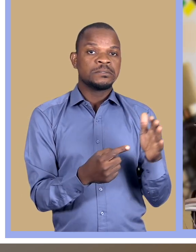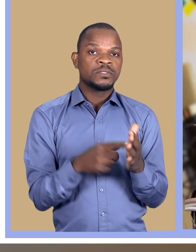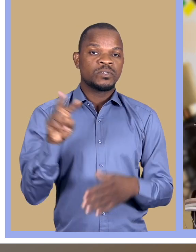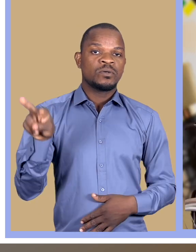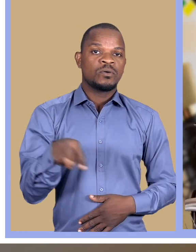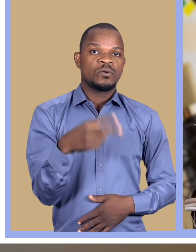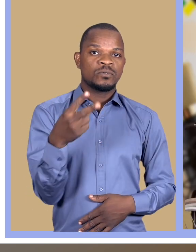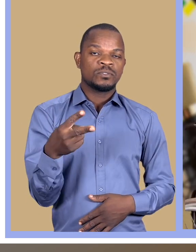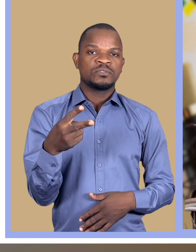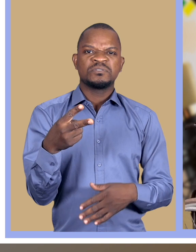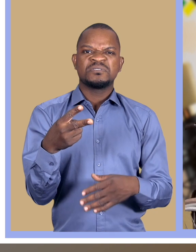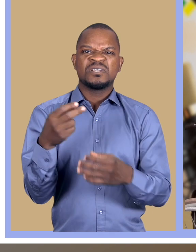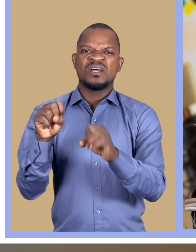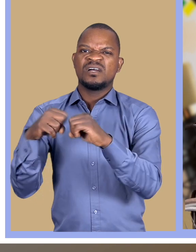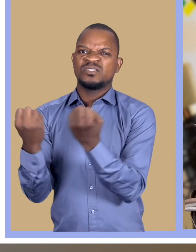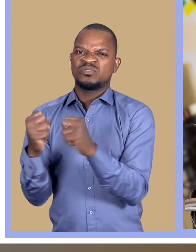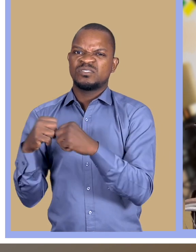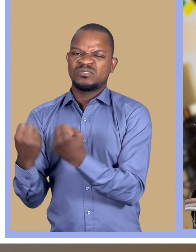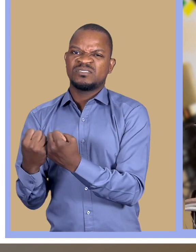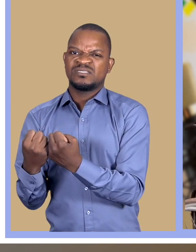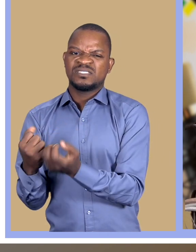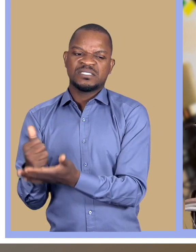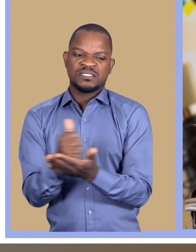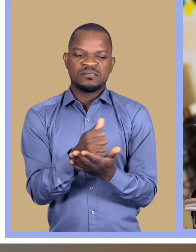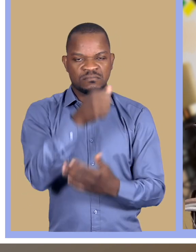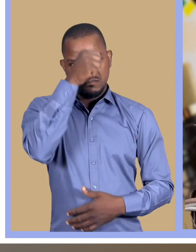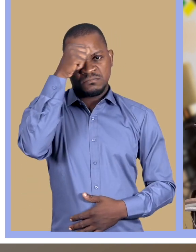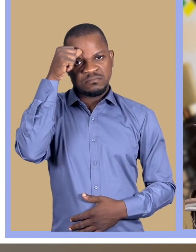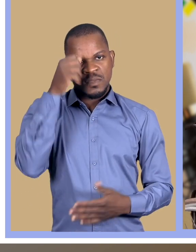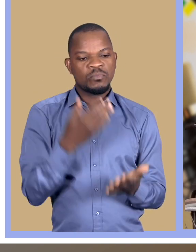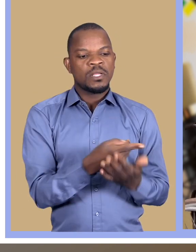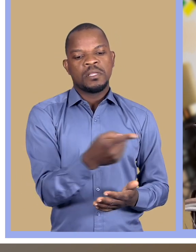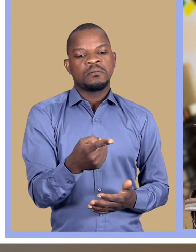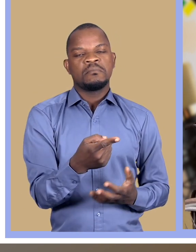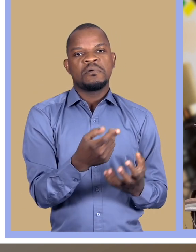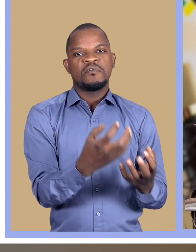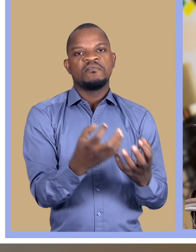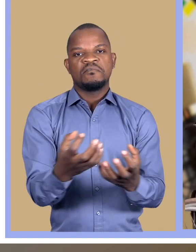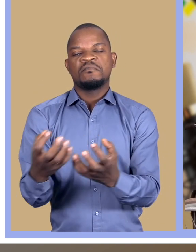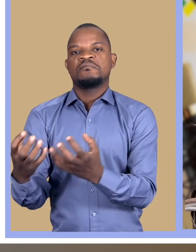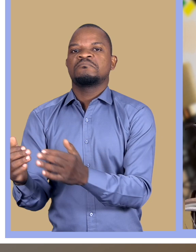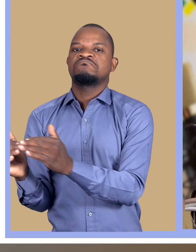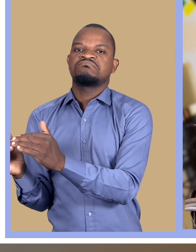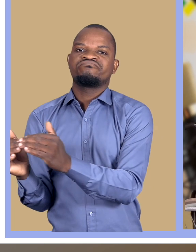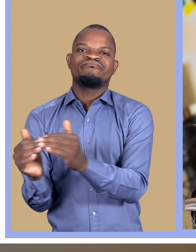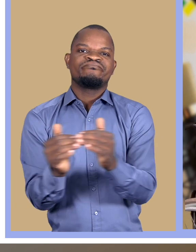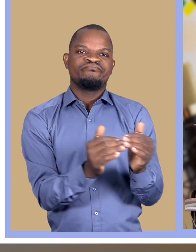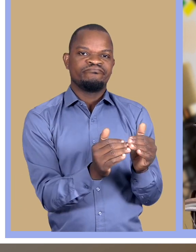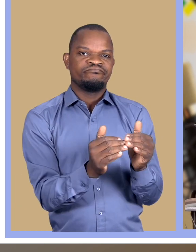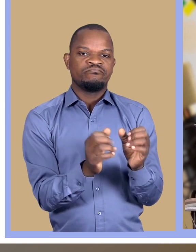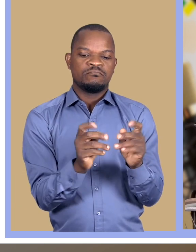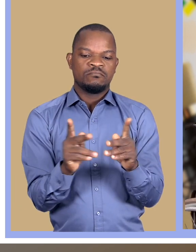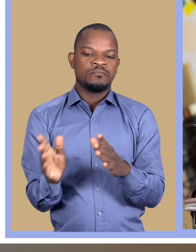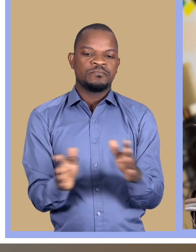outras organizações um apoio, sendo que todas elas também precisam de apoio. A nível do governo, há uma